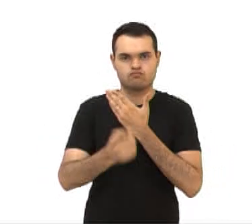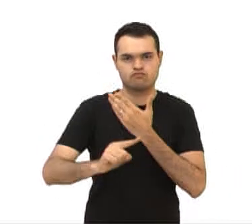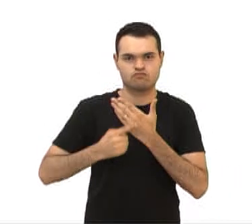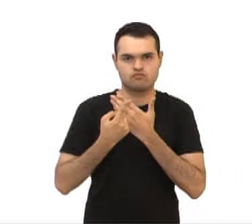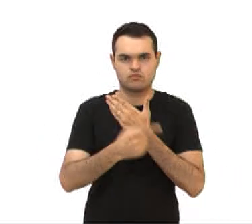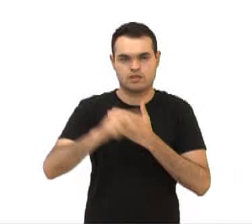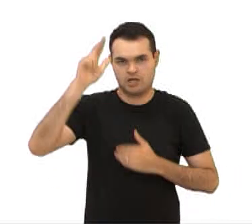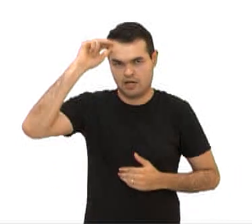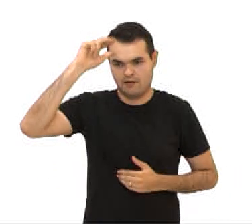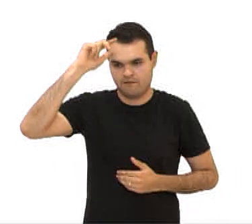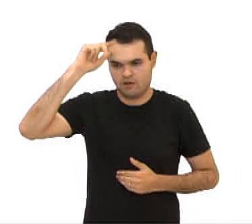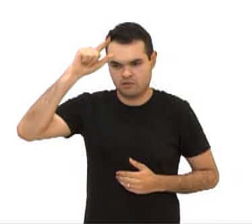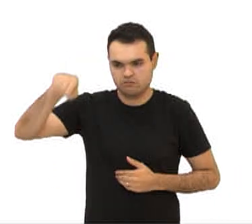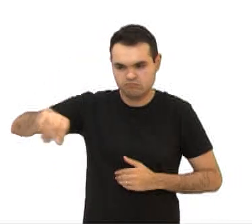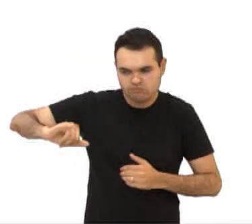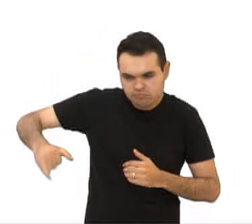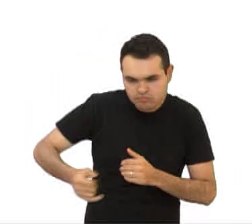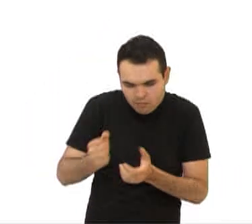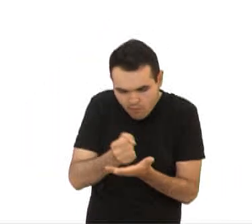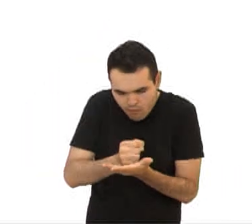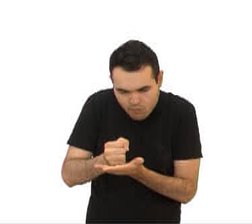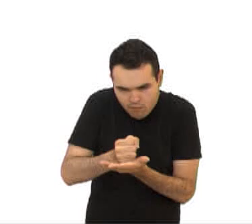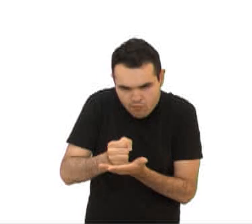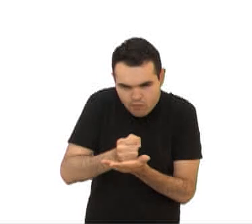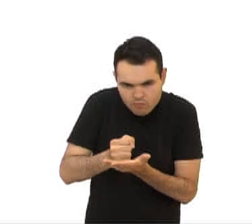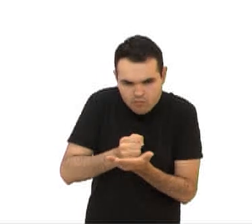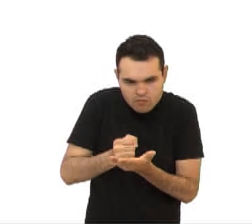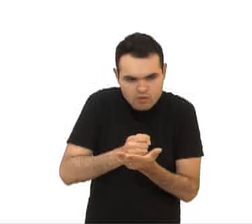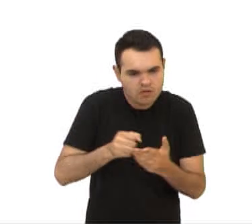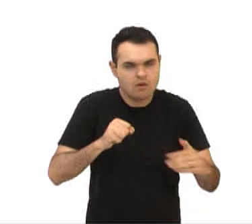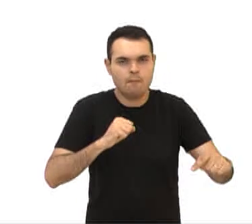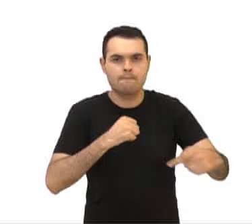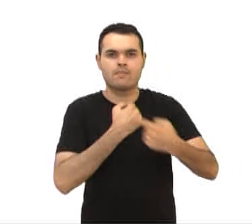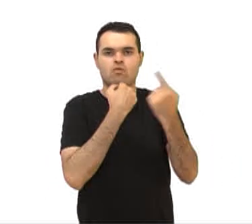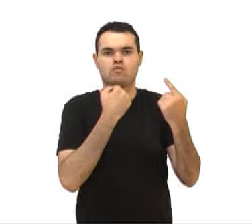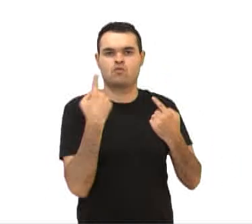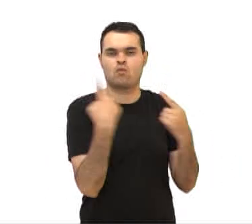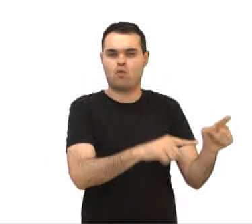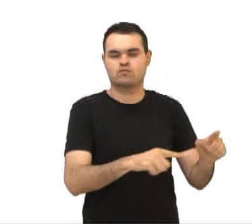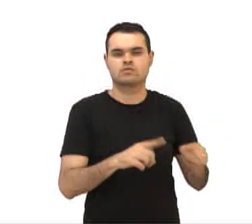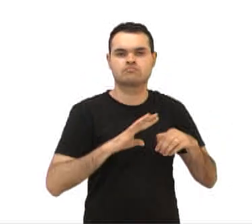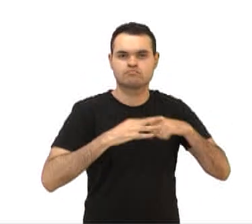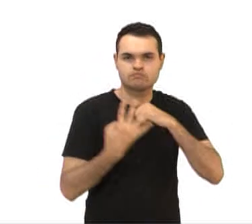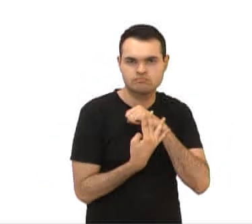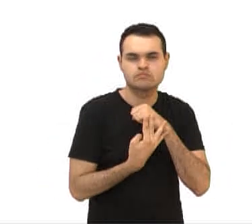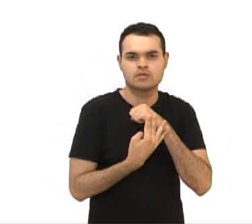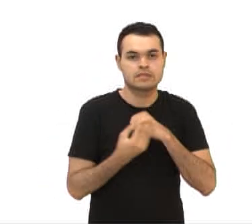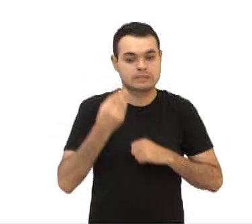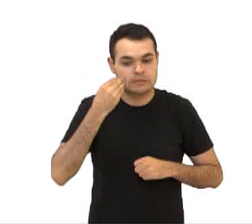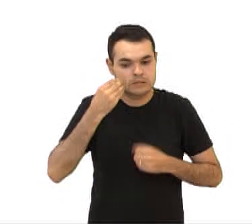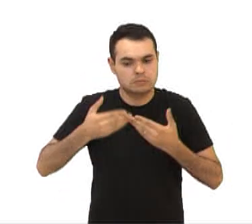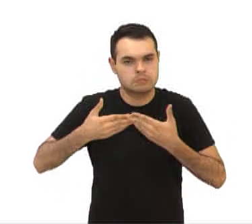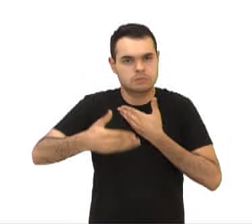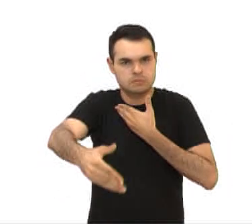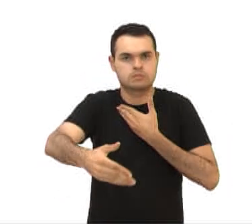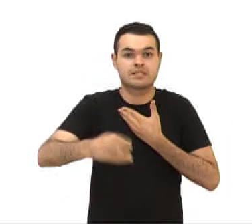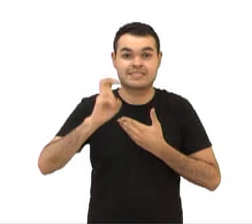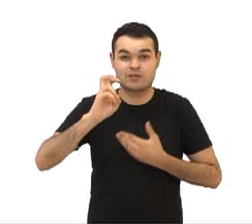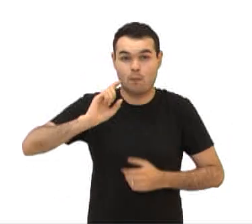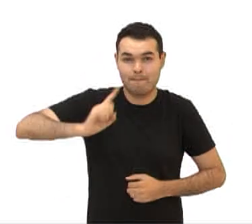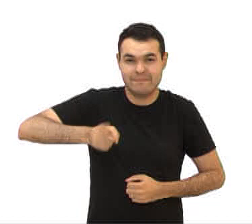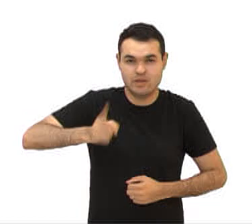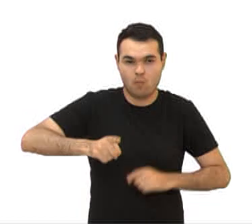tornam imunes pelo vírus inativo SARS-CoV-2. A expectativa é que lotes piloto com 5.000 ampolas para os estudos